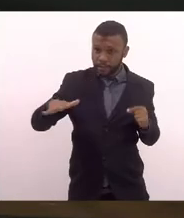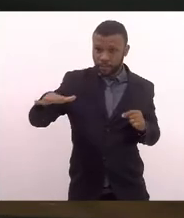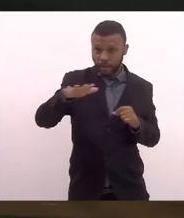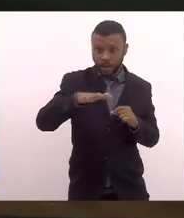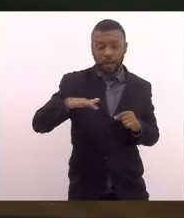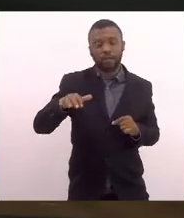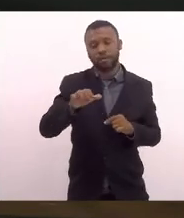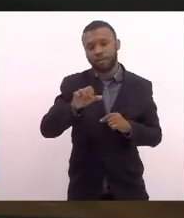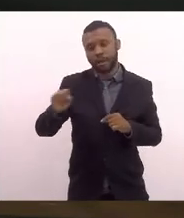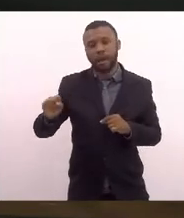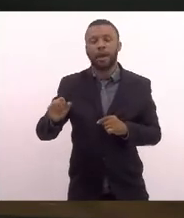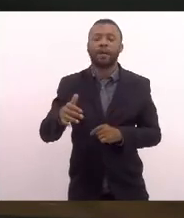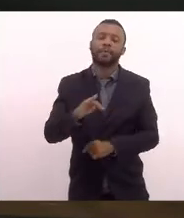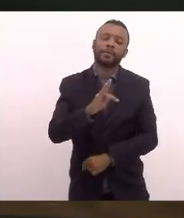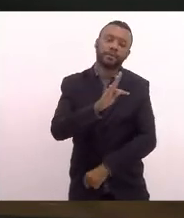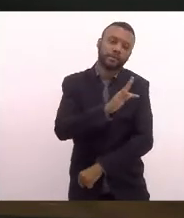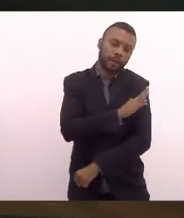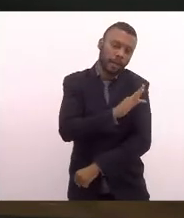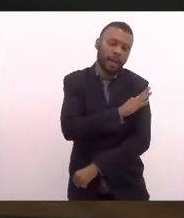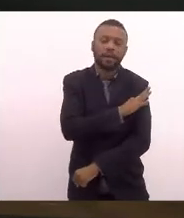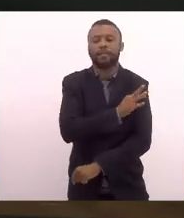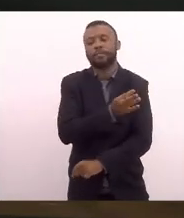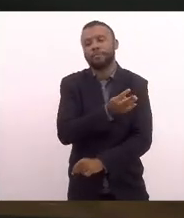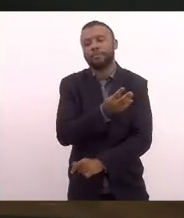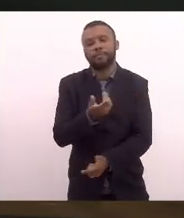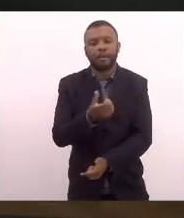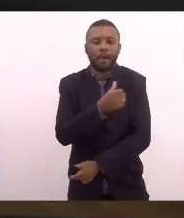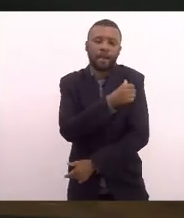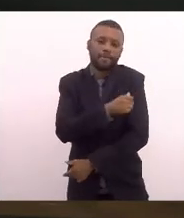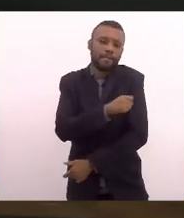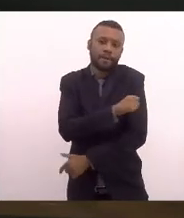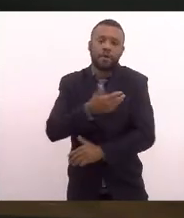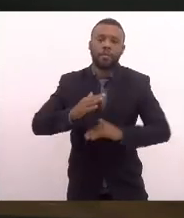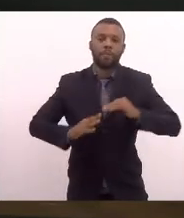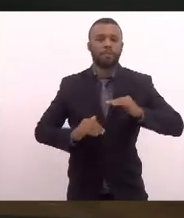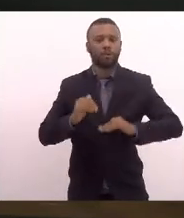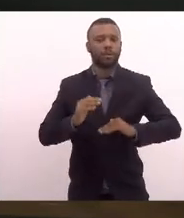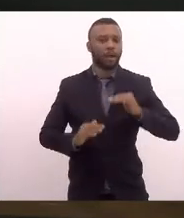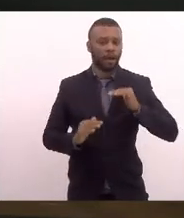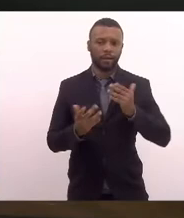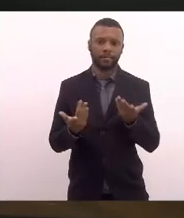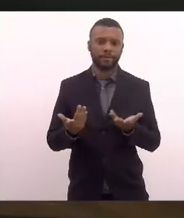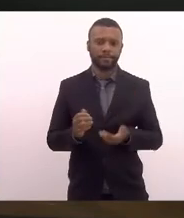auxiliares técnicos, enfermeiras e enfermeiros. Muito bom isso.